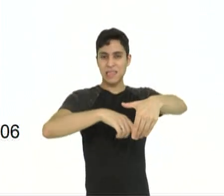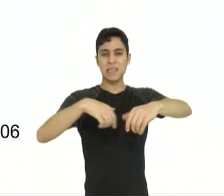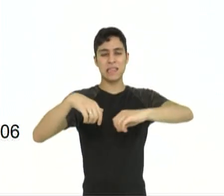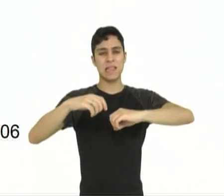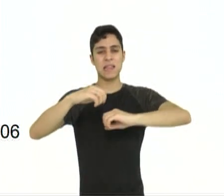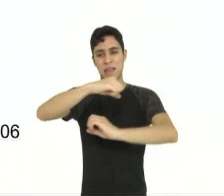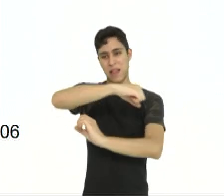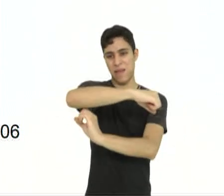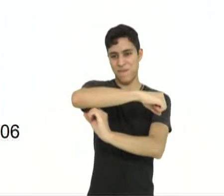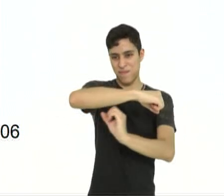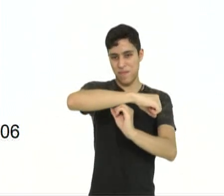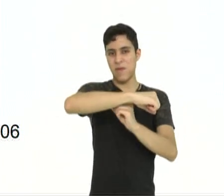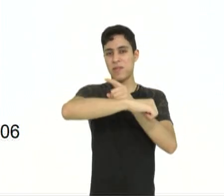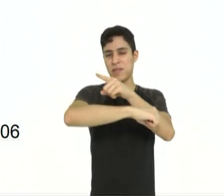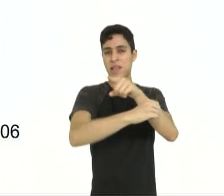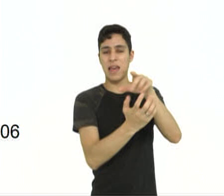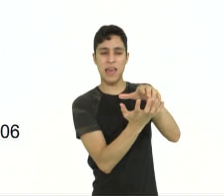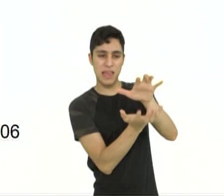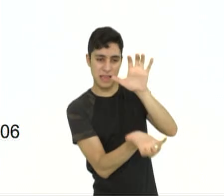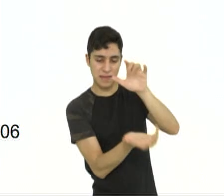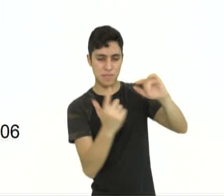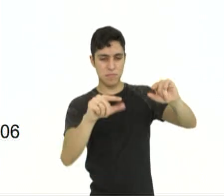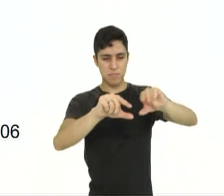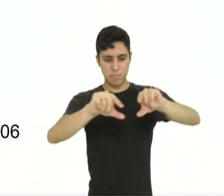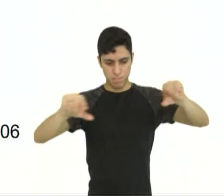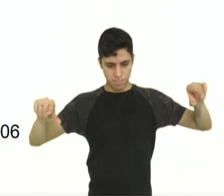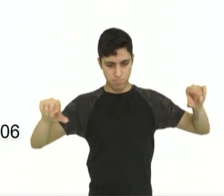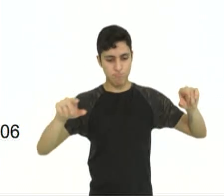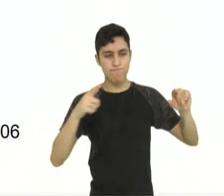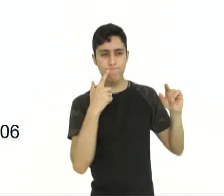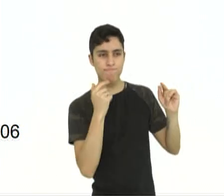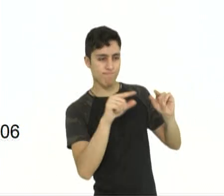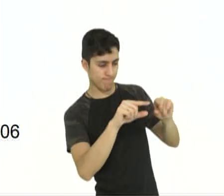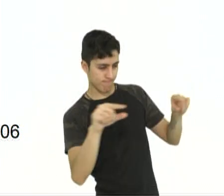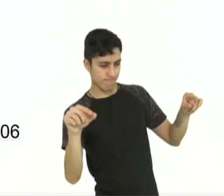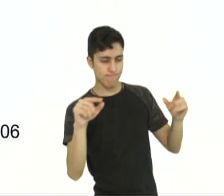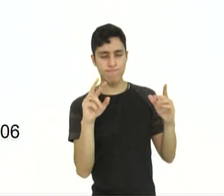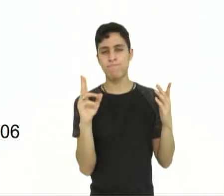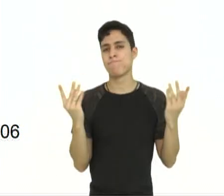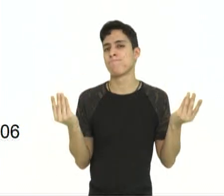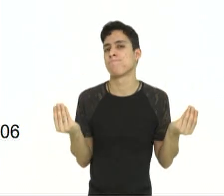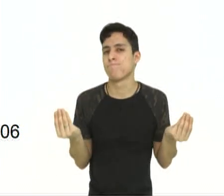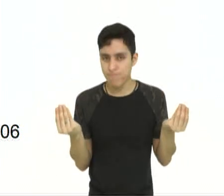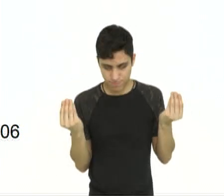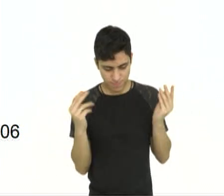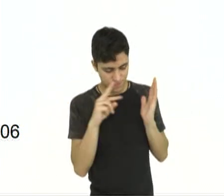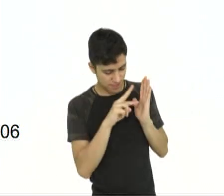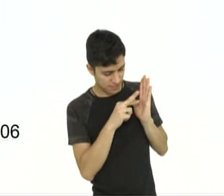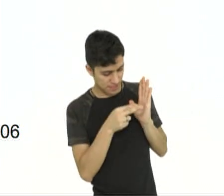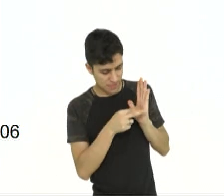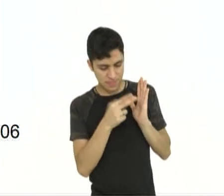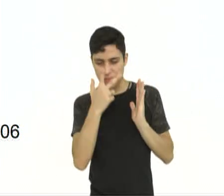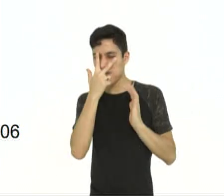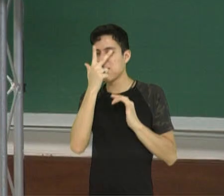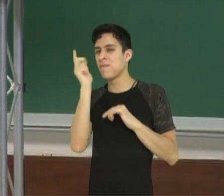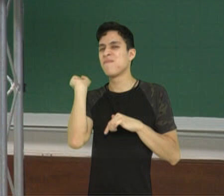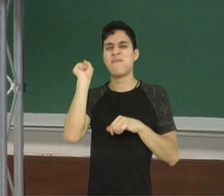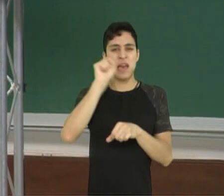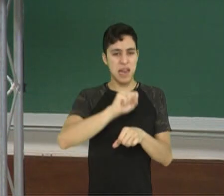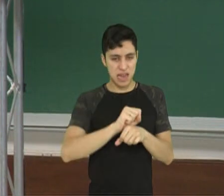da Boa Vista, no Recife. Então, o signo, né, dessa faixa vermelha, dessa fita vermelha, é signo de parar o